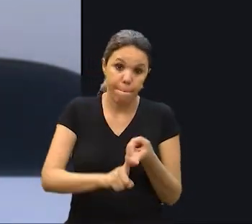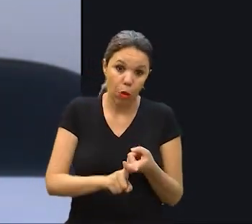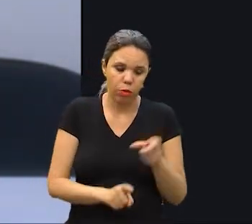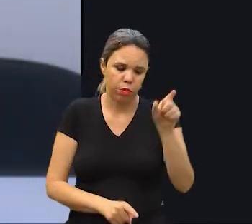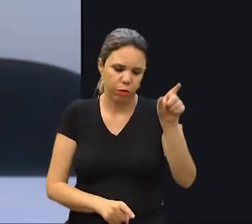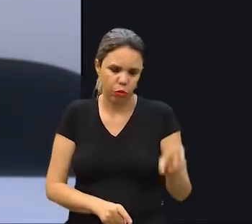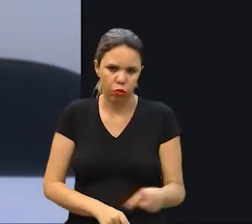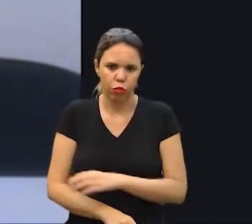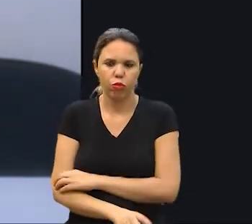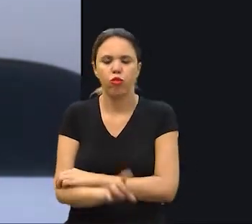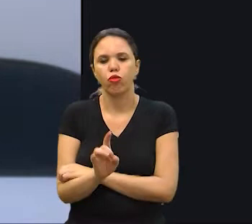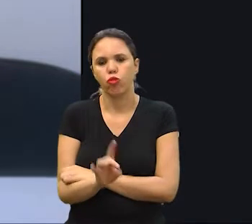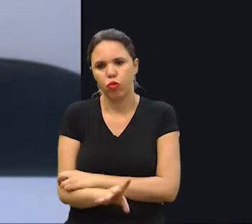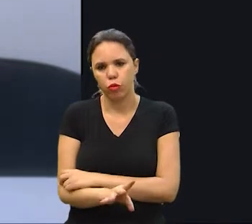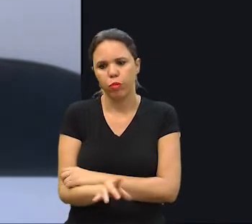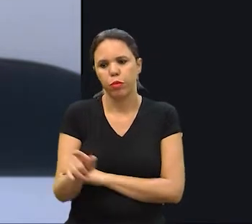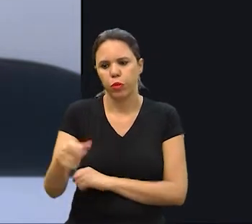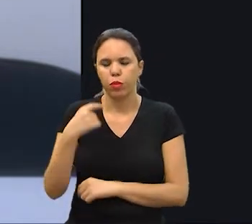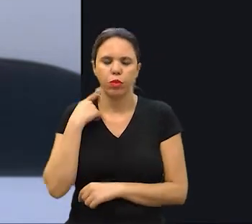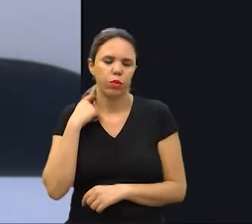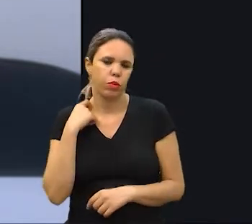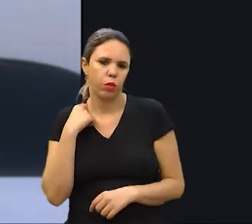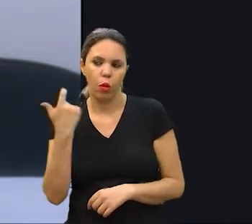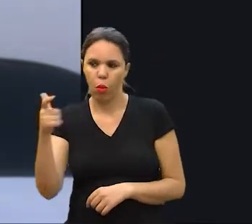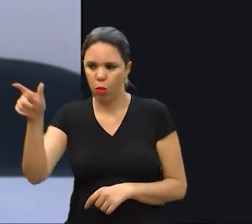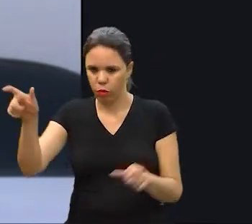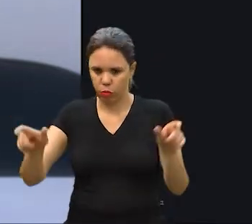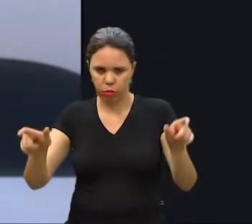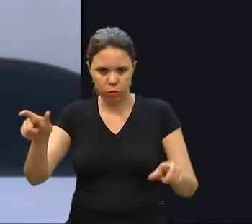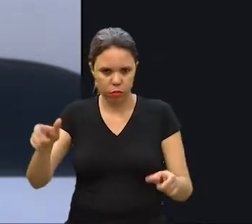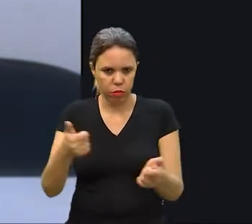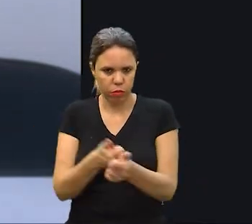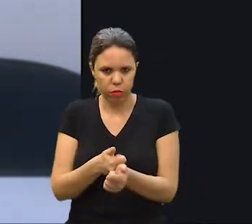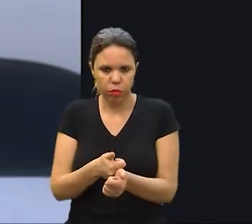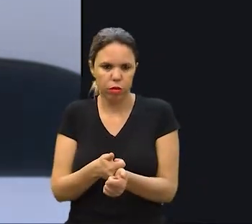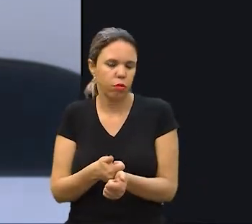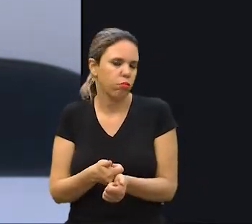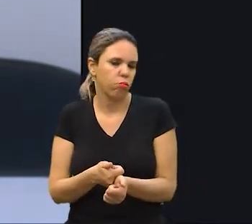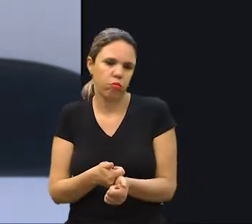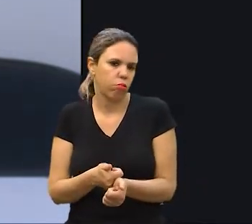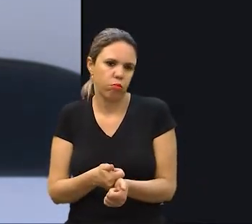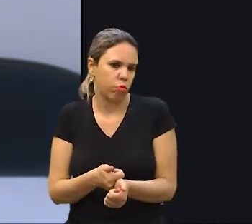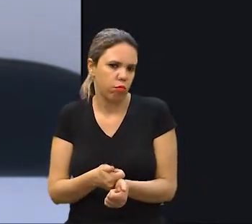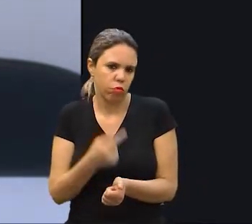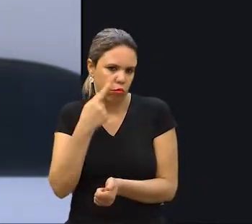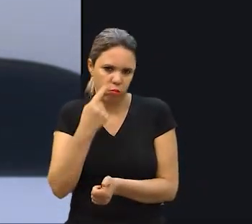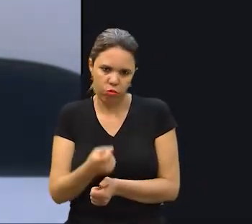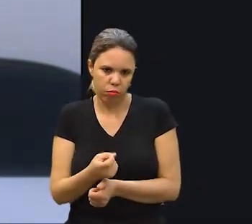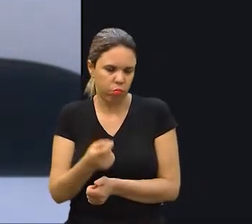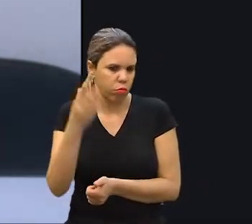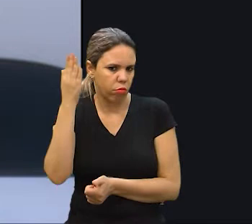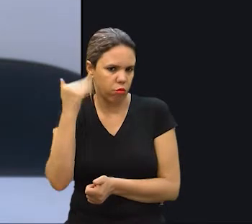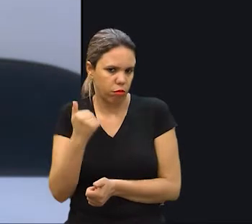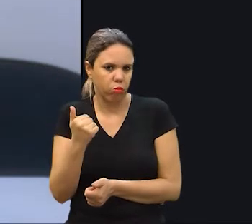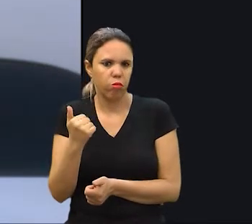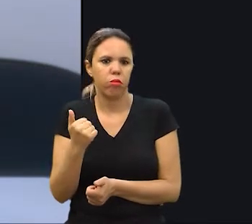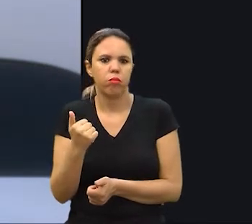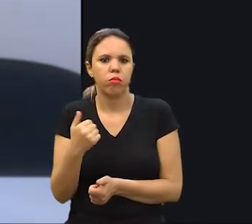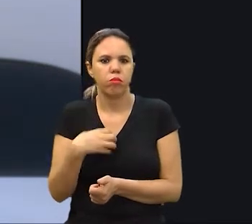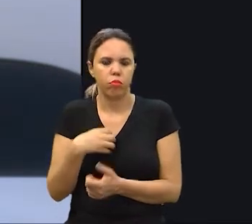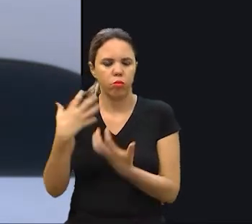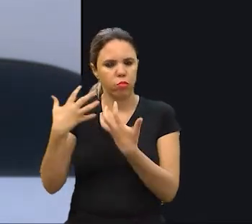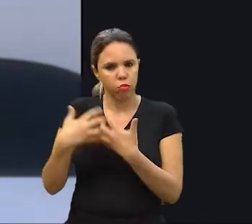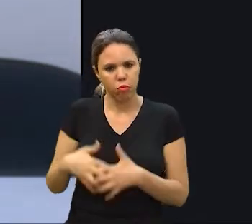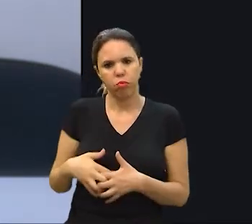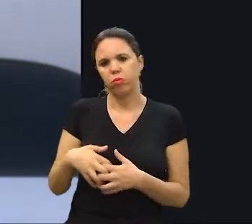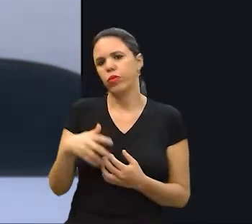indivíduo, você pune somente o indivíduo. Os outros ao redor não vão ficar interessados ou saber das